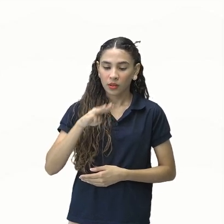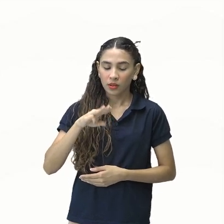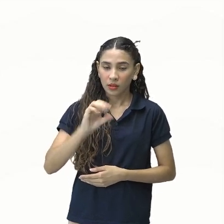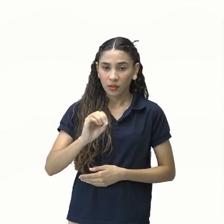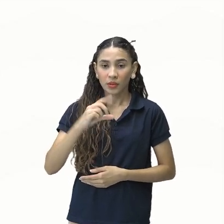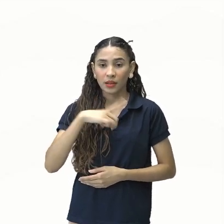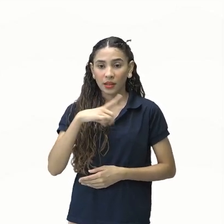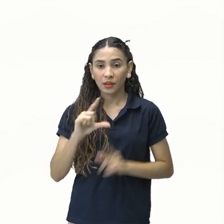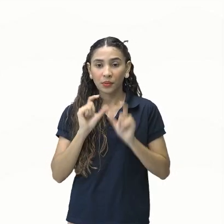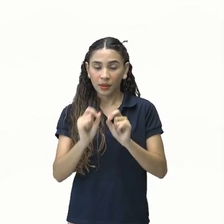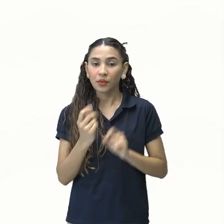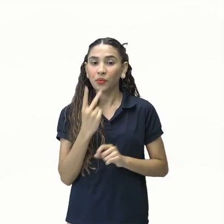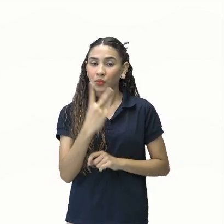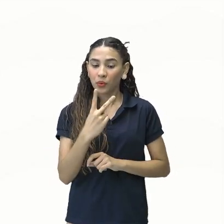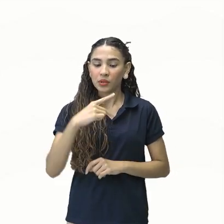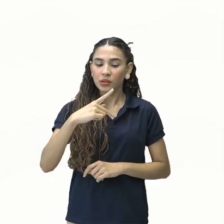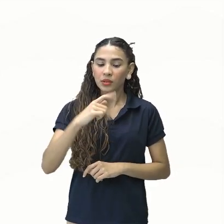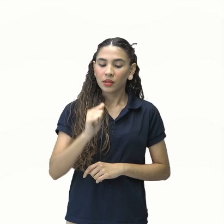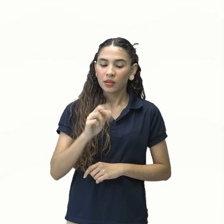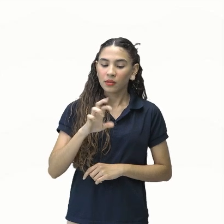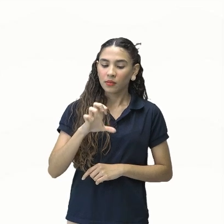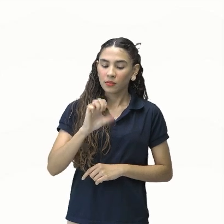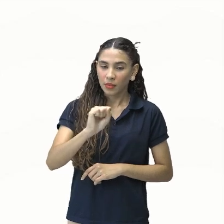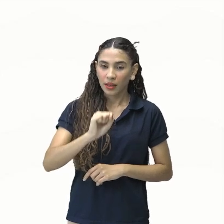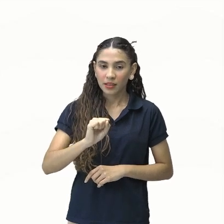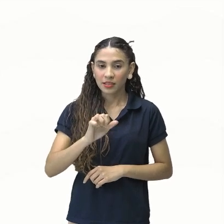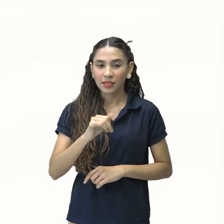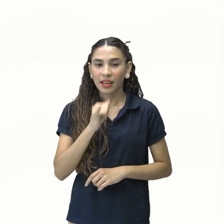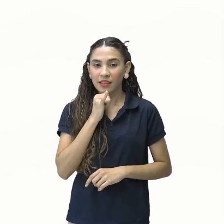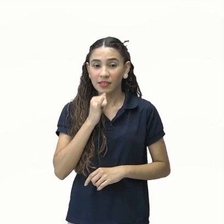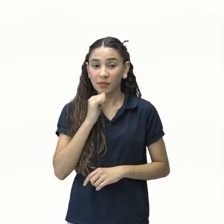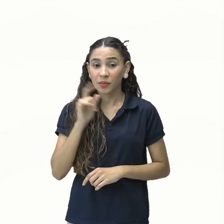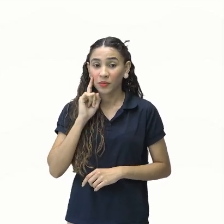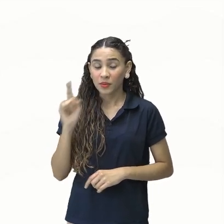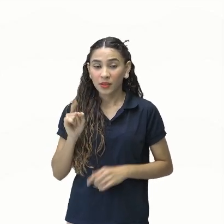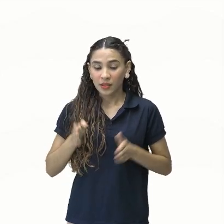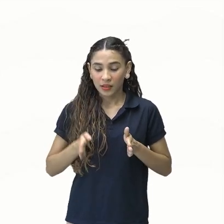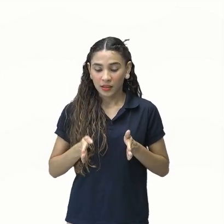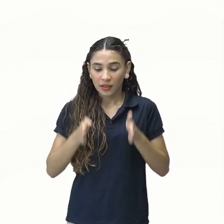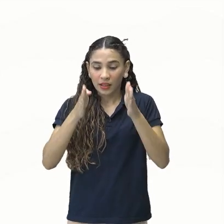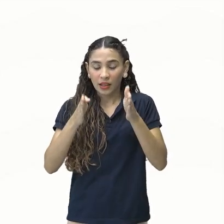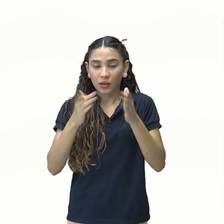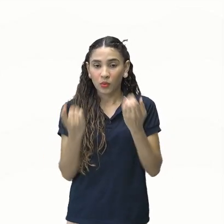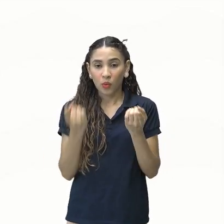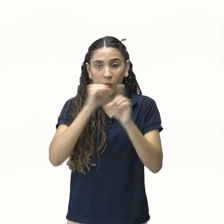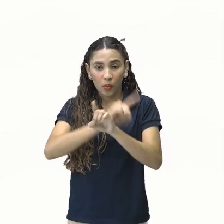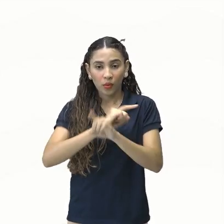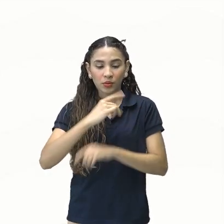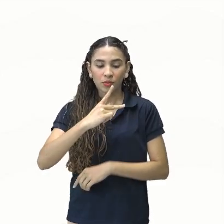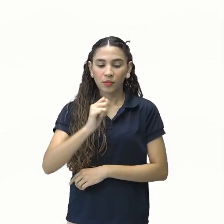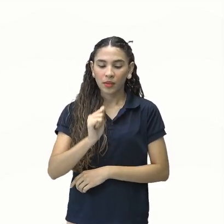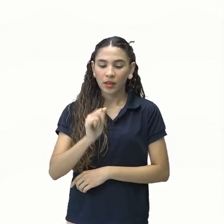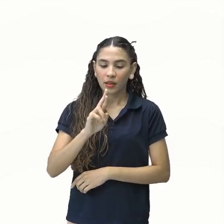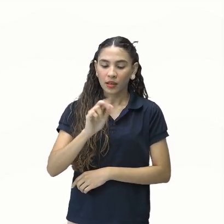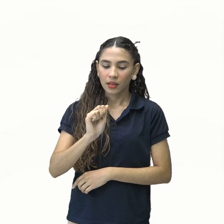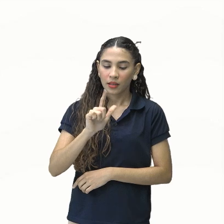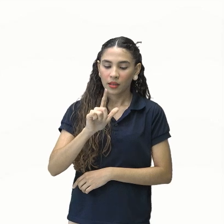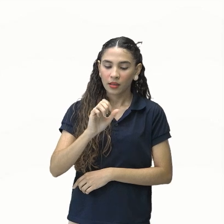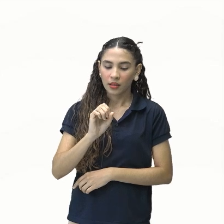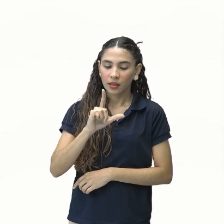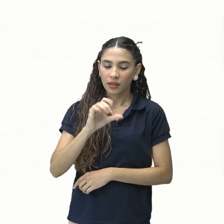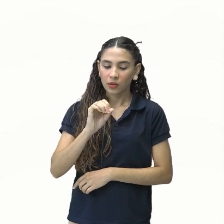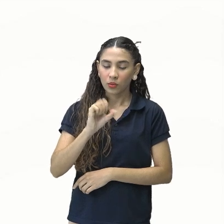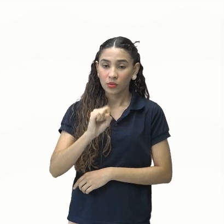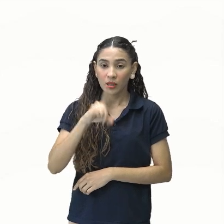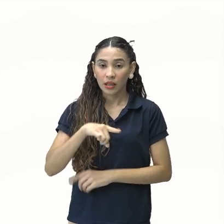possuem 2 pares, né, de lados opostos paralelos, tá?